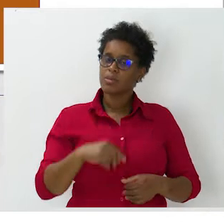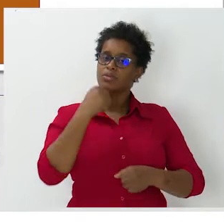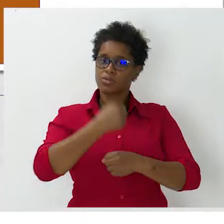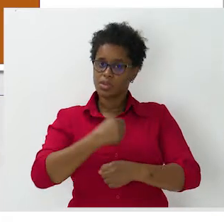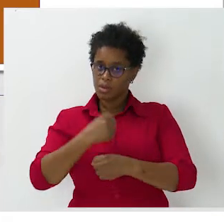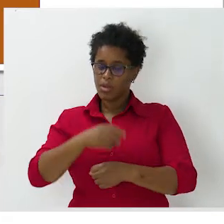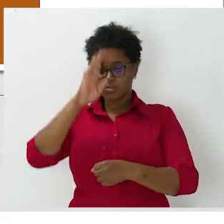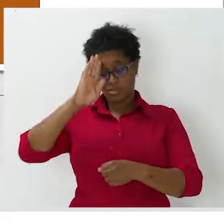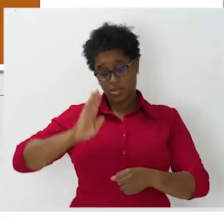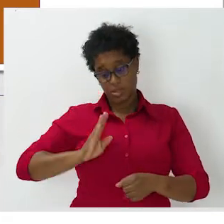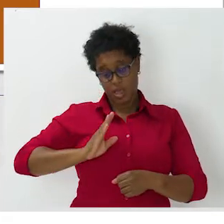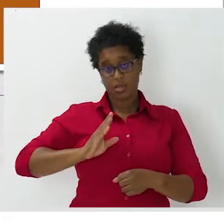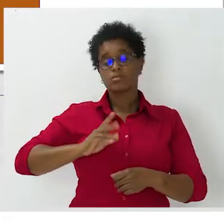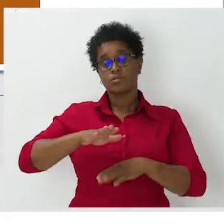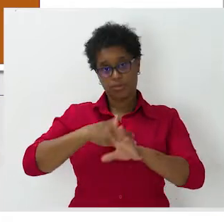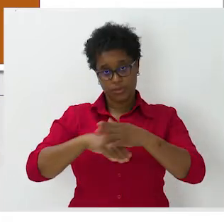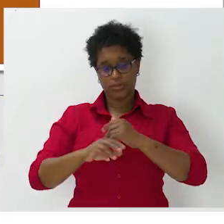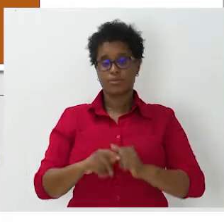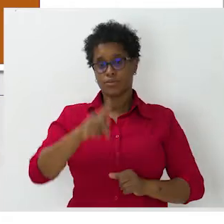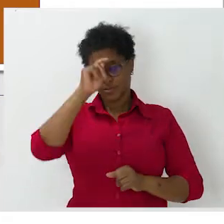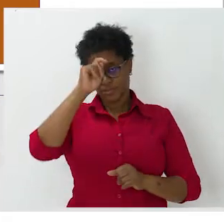serviço militar cumprido.